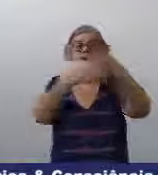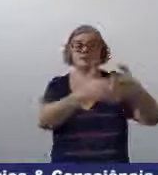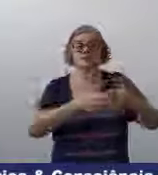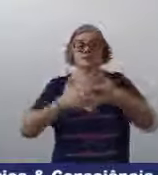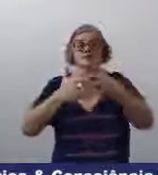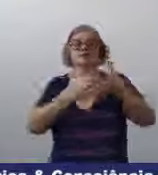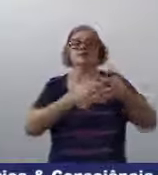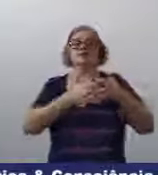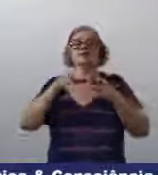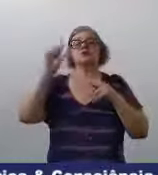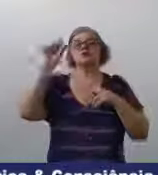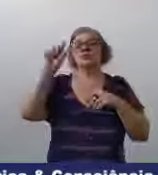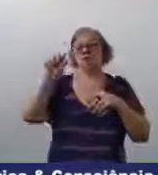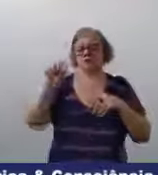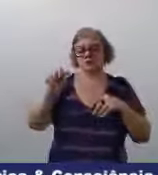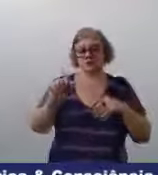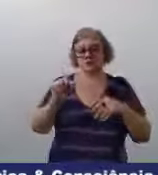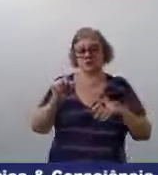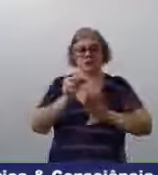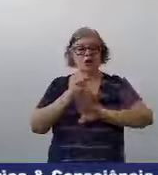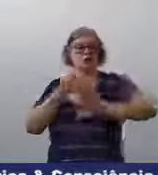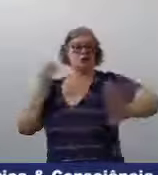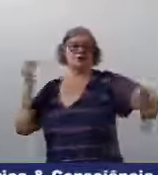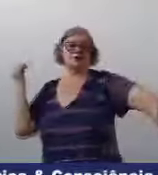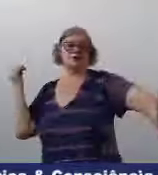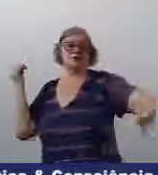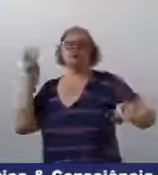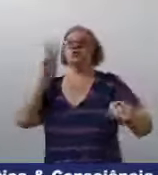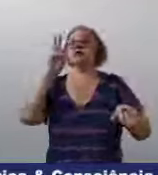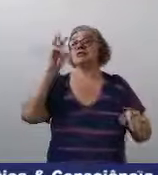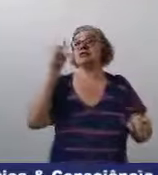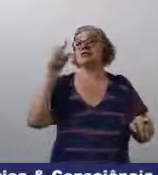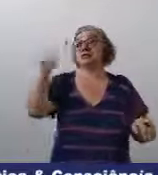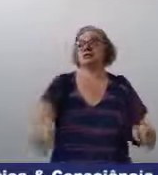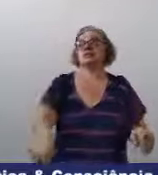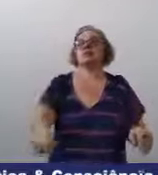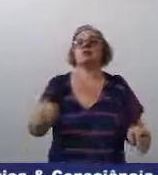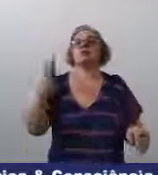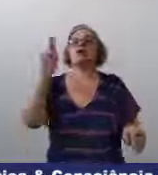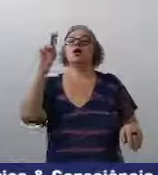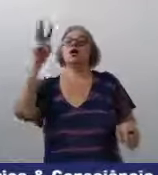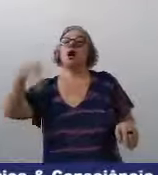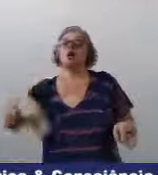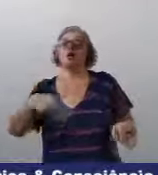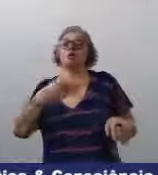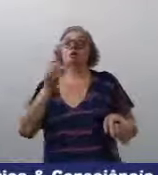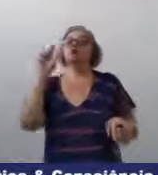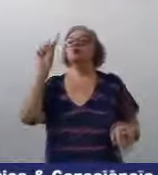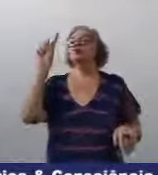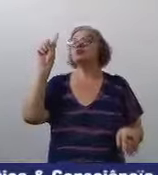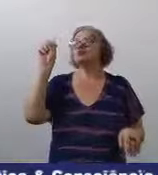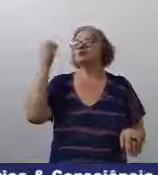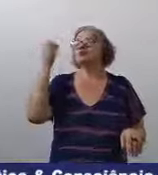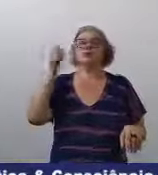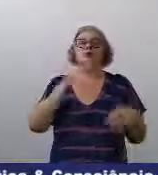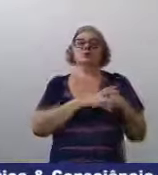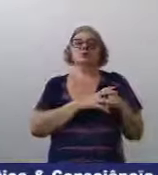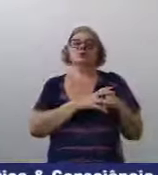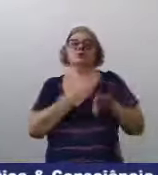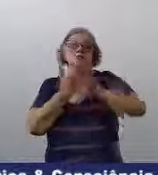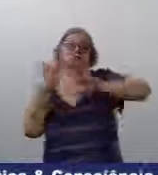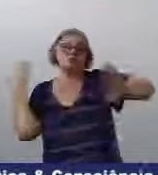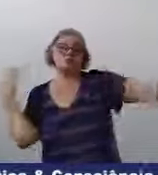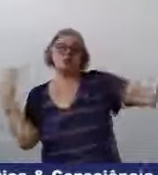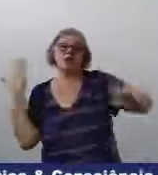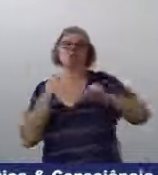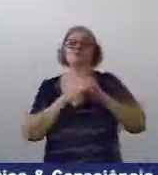estamos interrelacionados. Então as partículas gêmeas estão se afastando a 300 mil quilômetros por segundo uma da outra. Se afastam 600